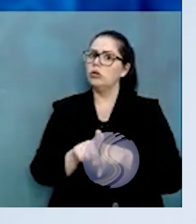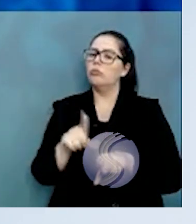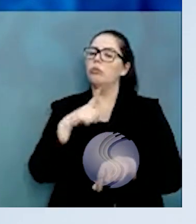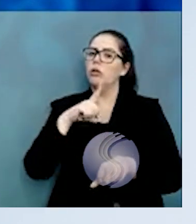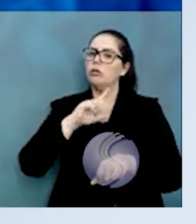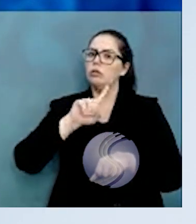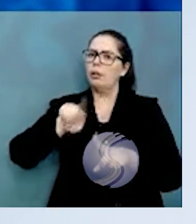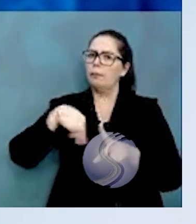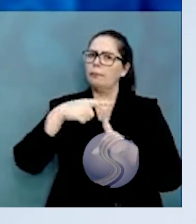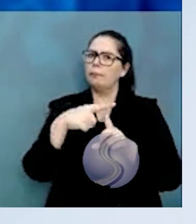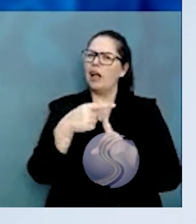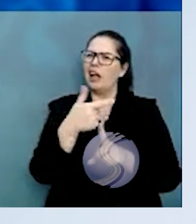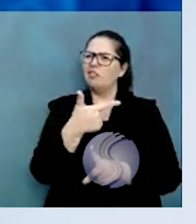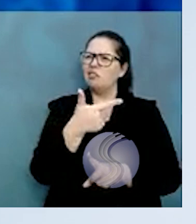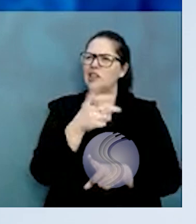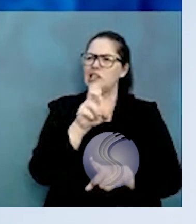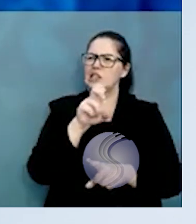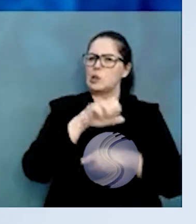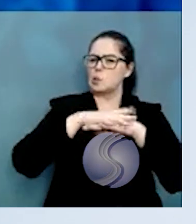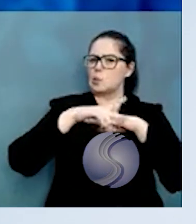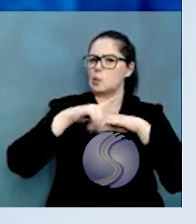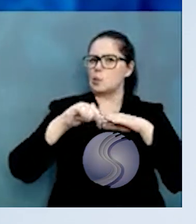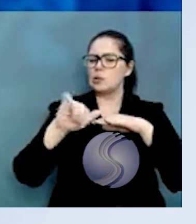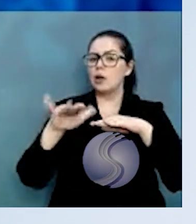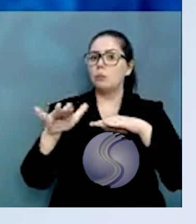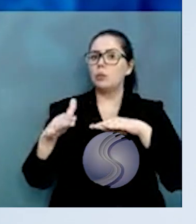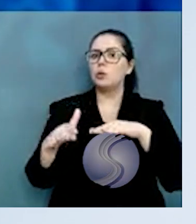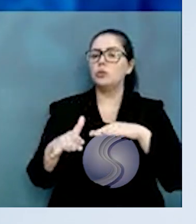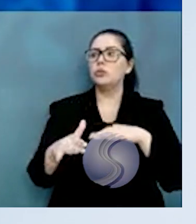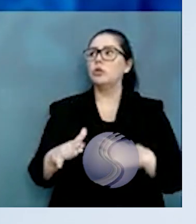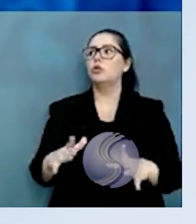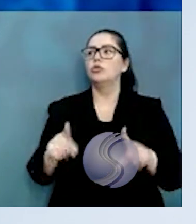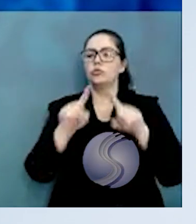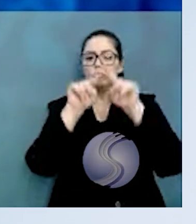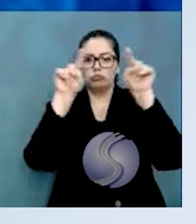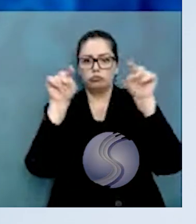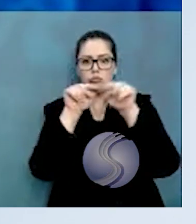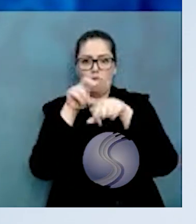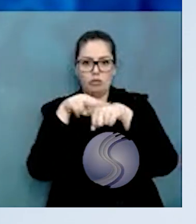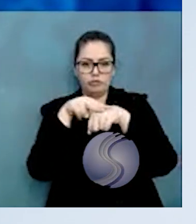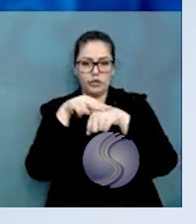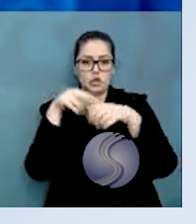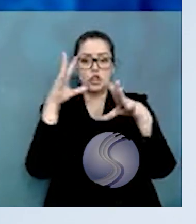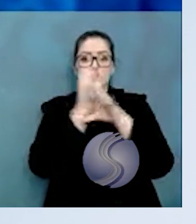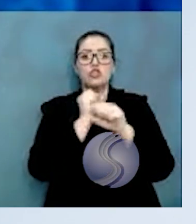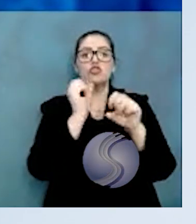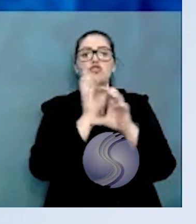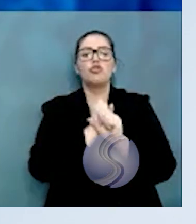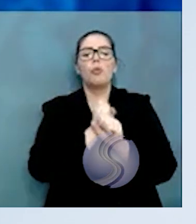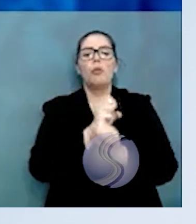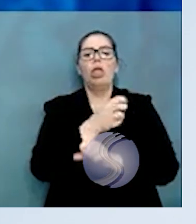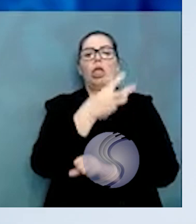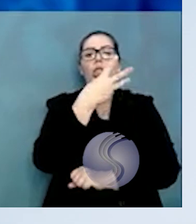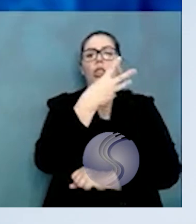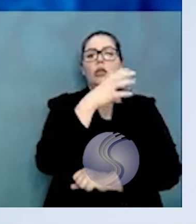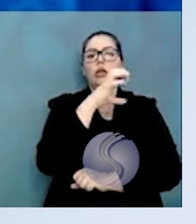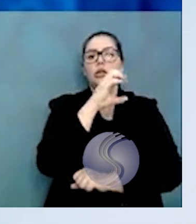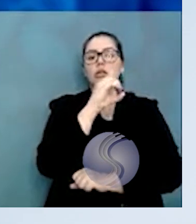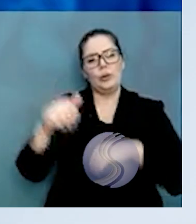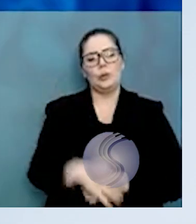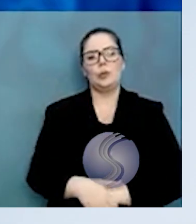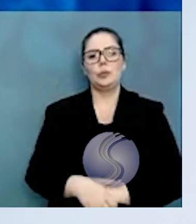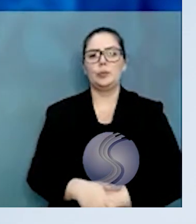25 curados hoje. Então mais 25 sorrisenses estão curados a partir de